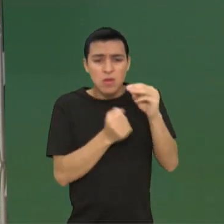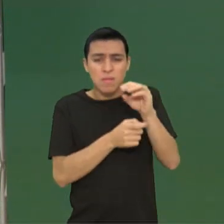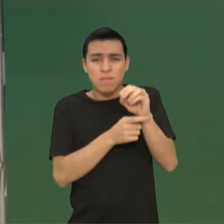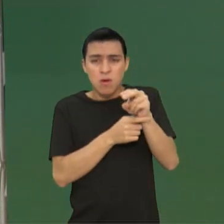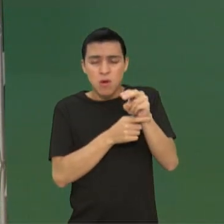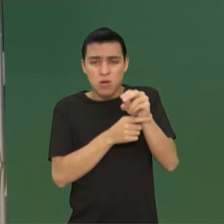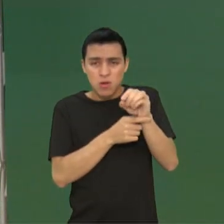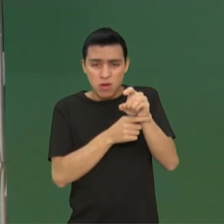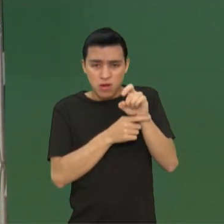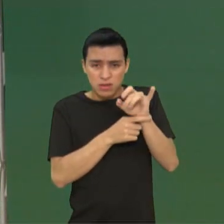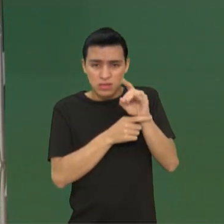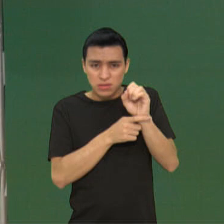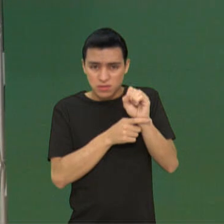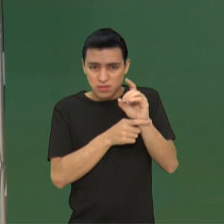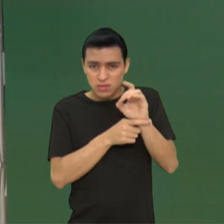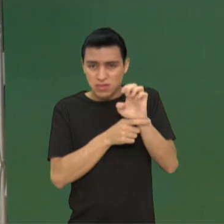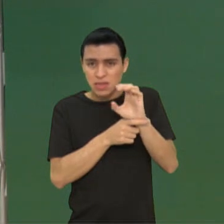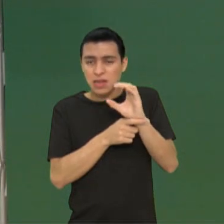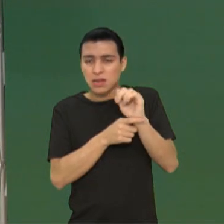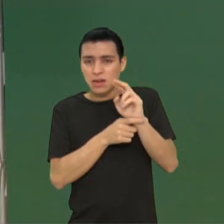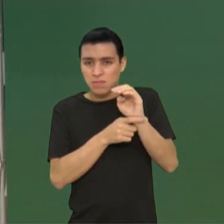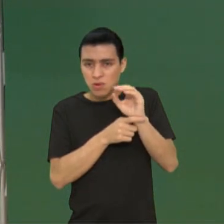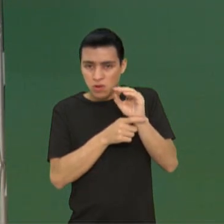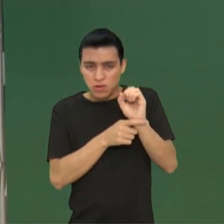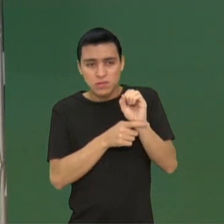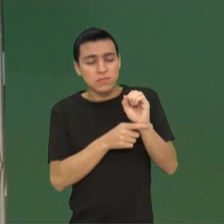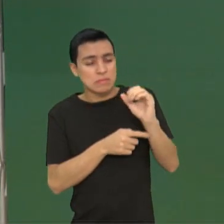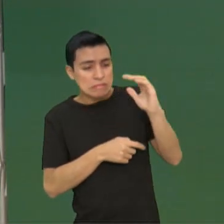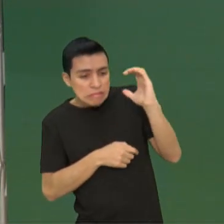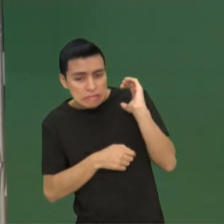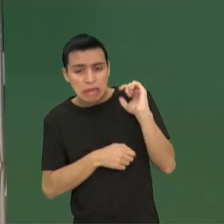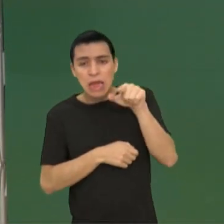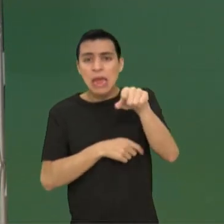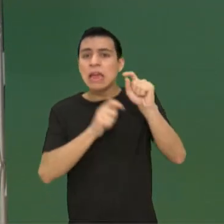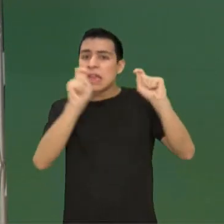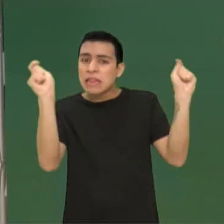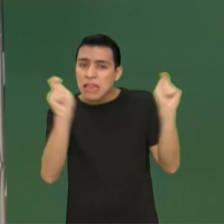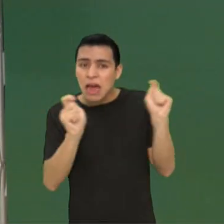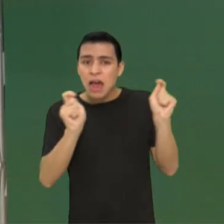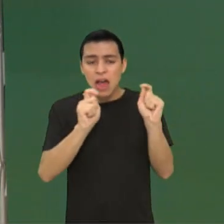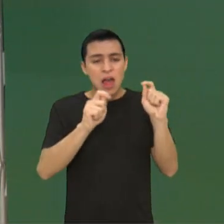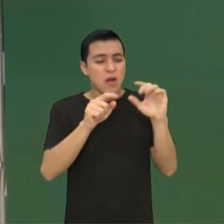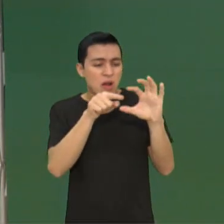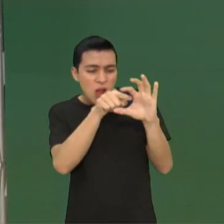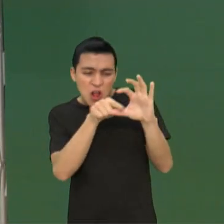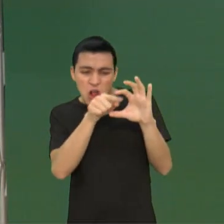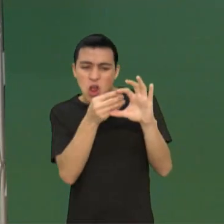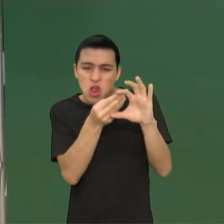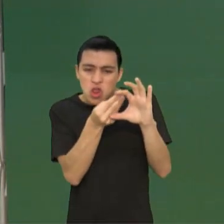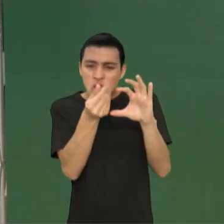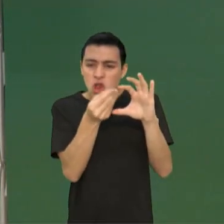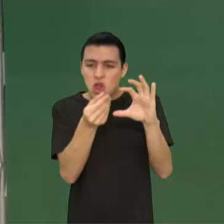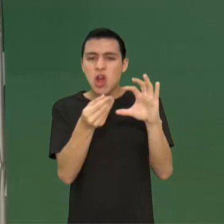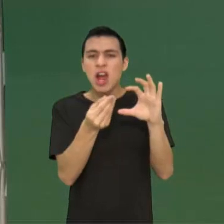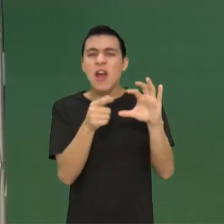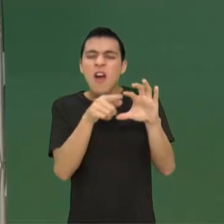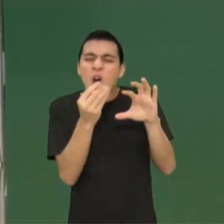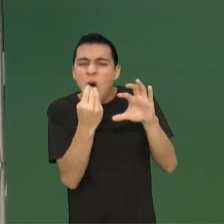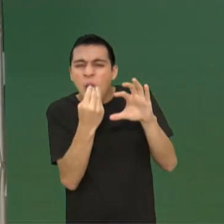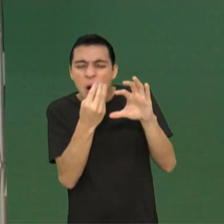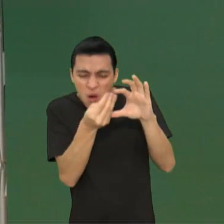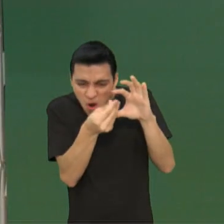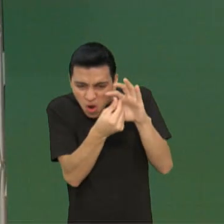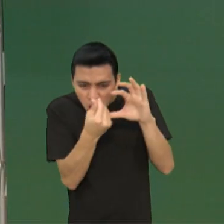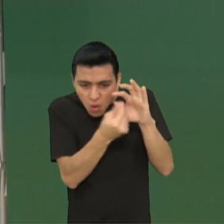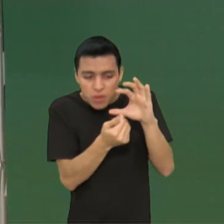de carbono. Letra C, serem responsáveis pelo processo de digestão intracelular. Letra D,